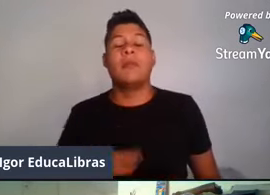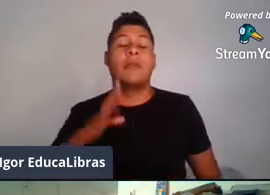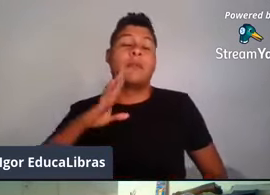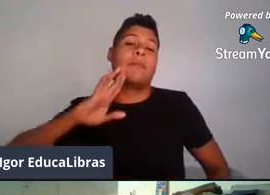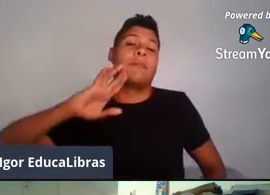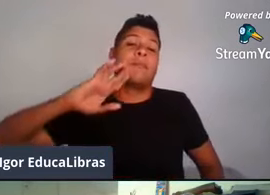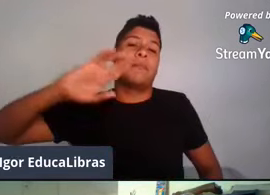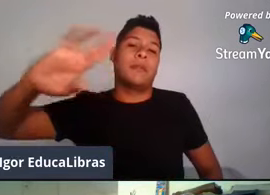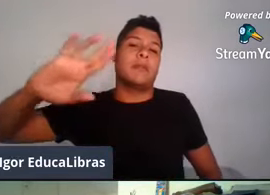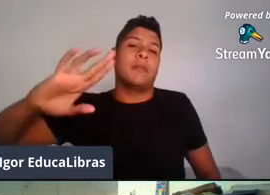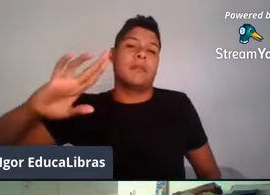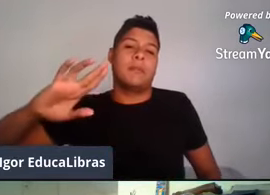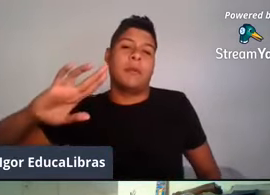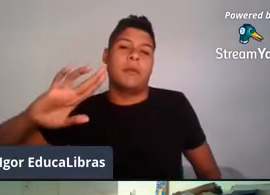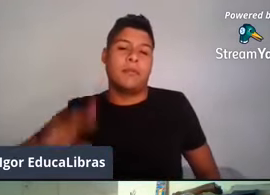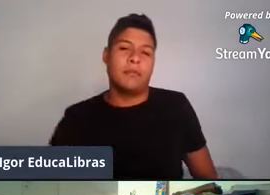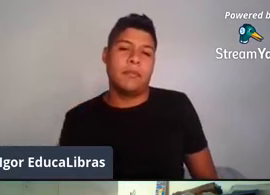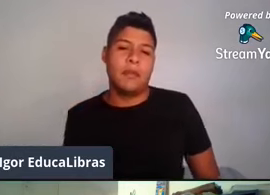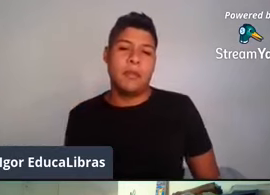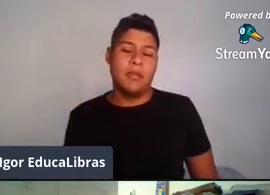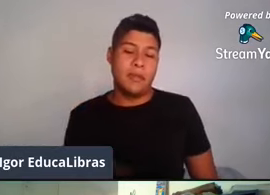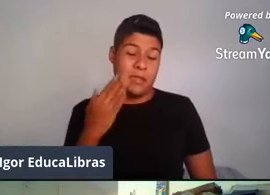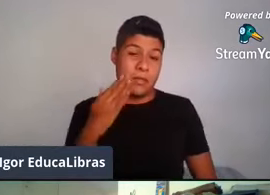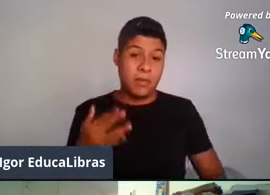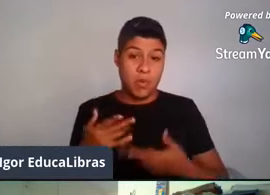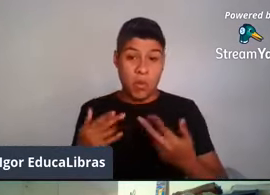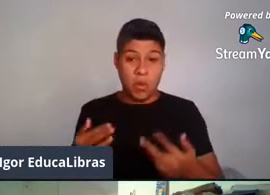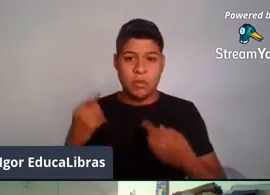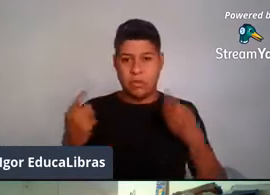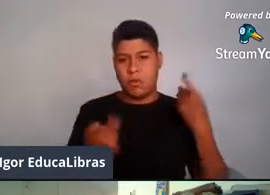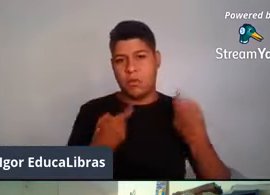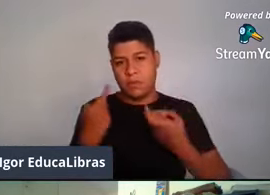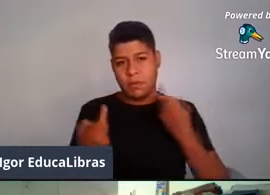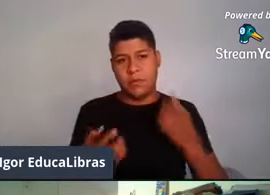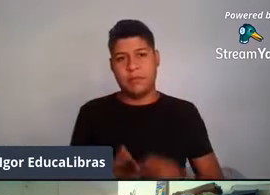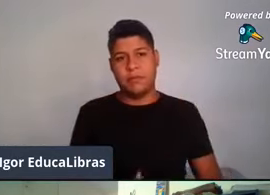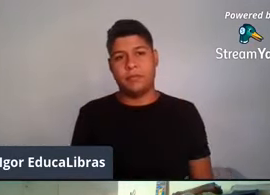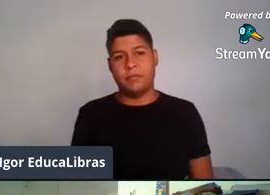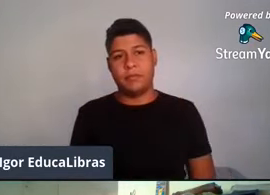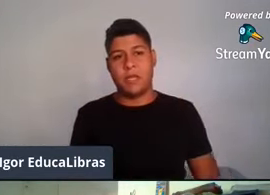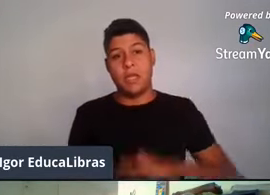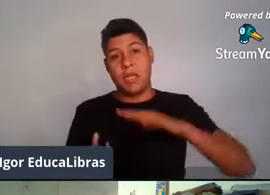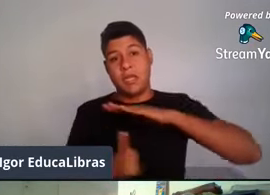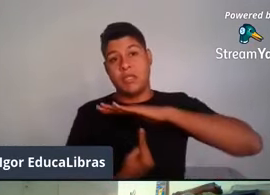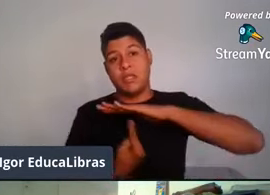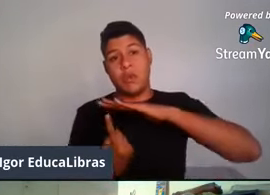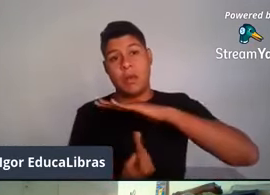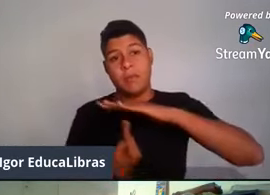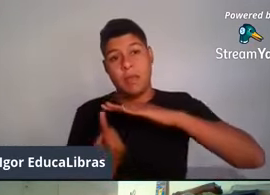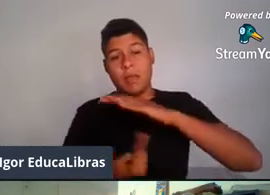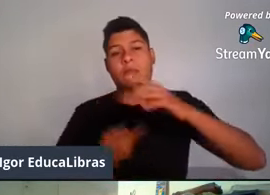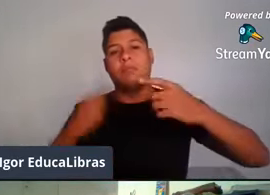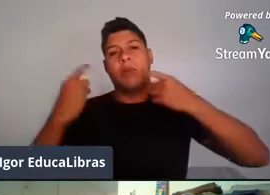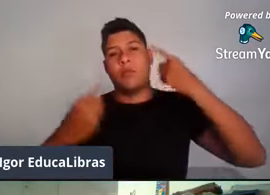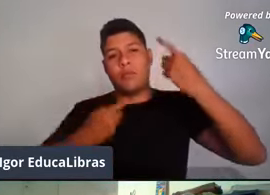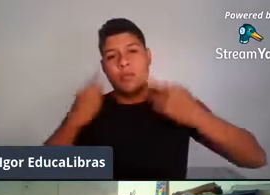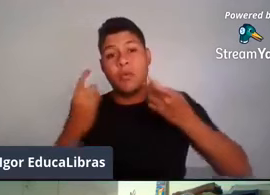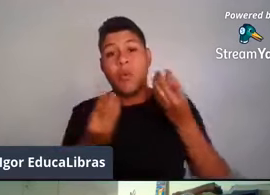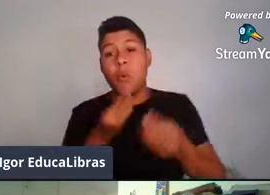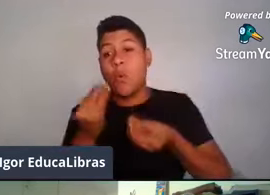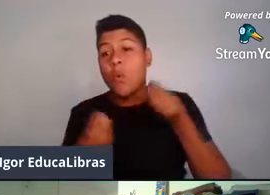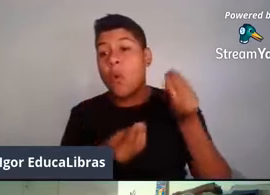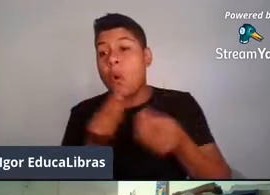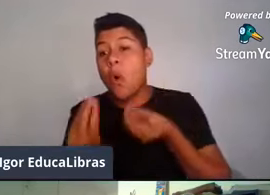barreiras invisíveis do preconceito, né? É uma coisa que preocupa. O isolamento preocupa, como foi a